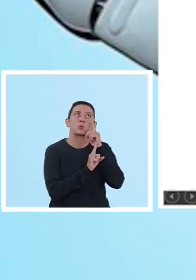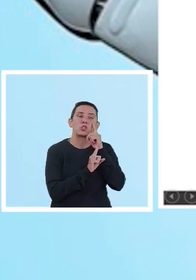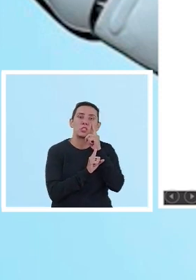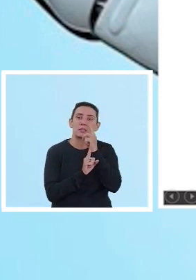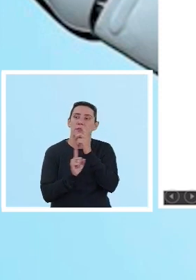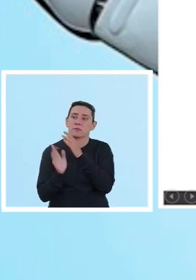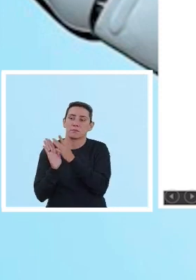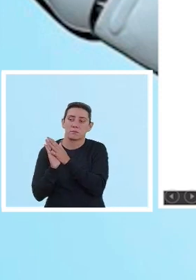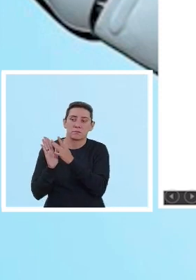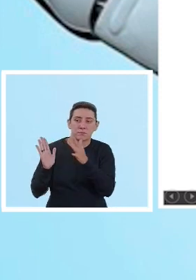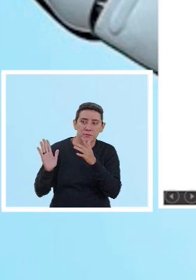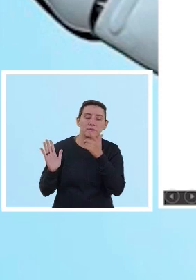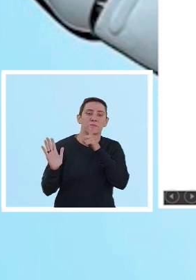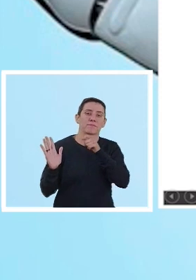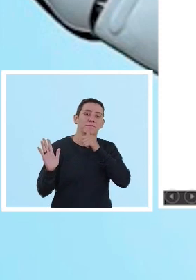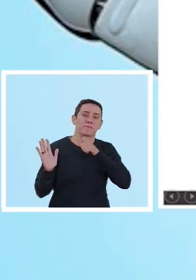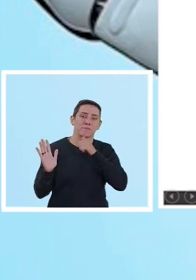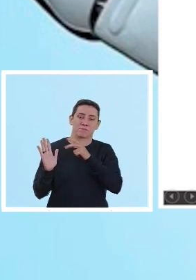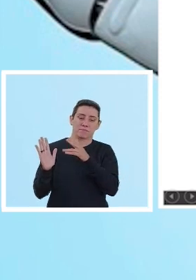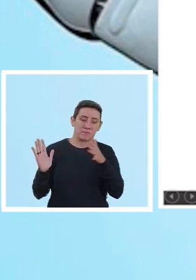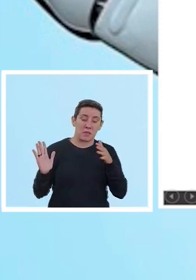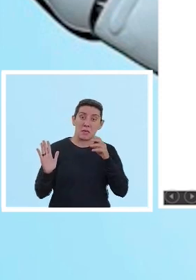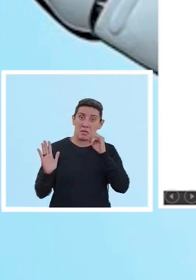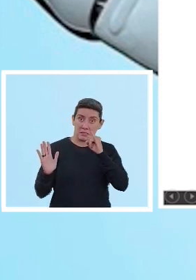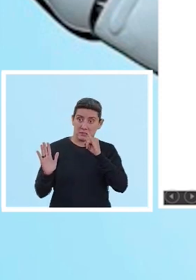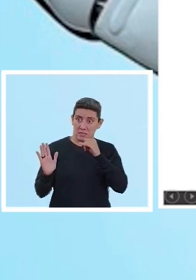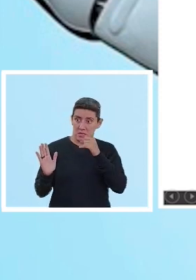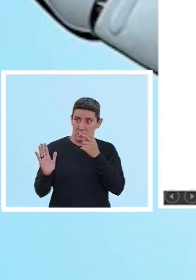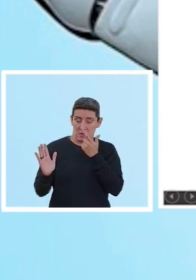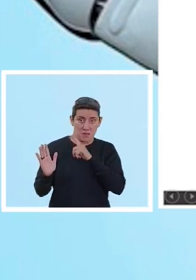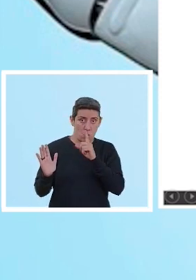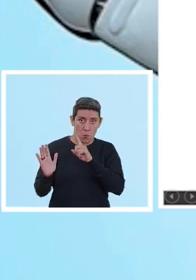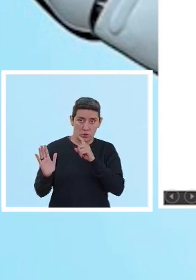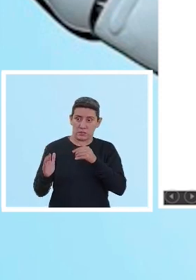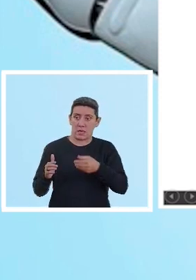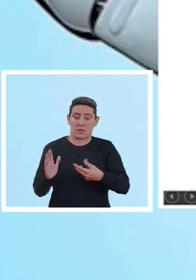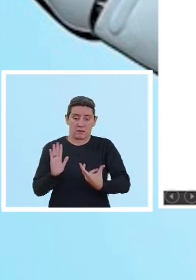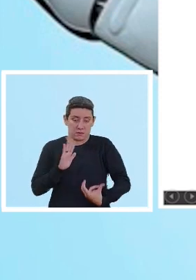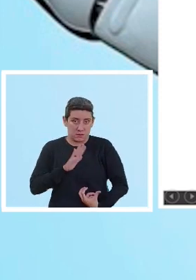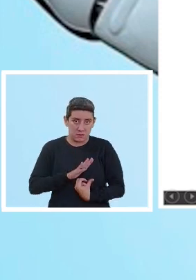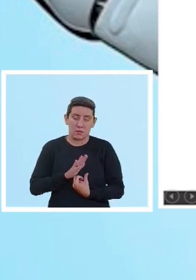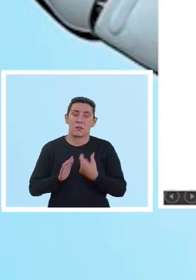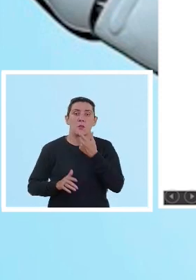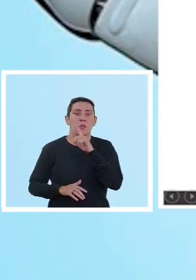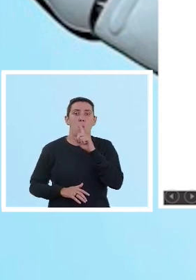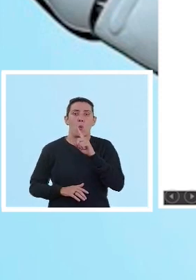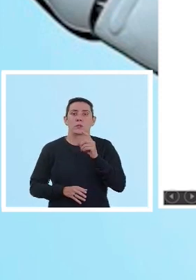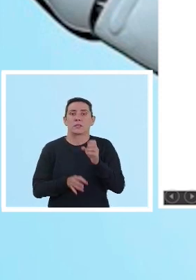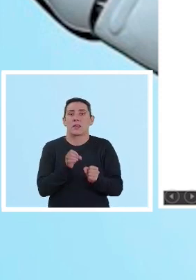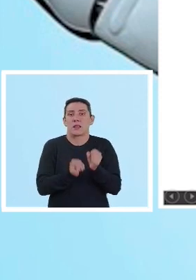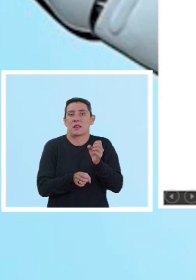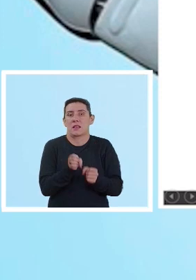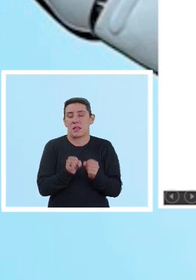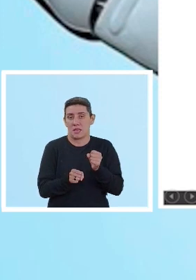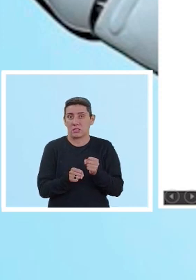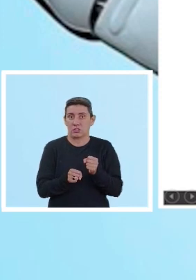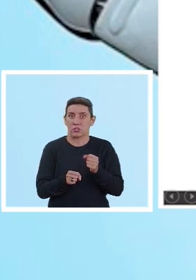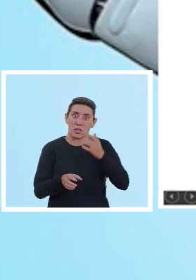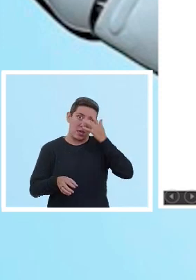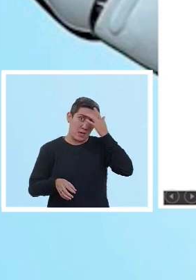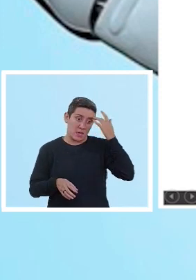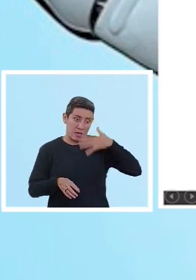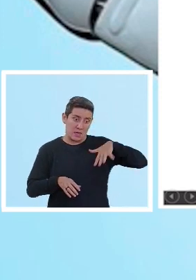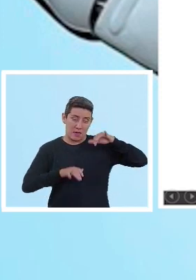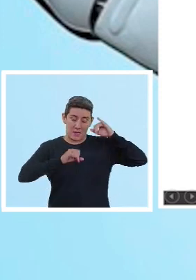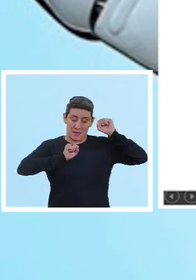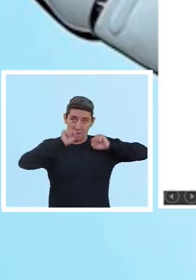não tem inseminação você não tem reprodução se você não tem reprodução você não tem leite né e o criador de leite ele quer vender o